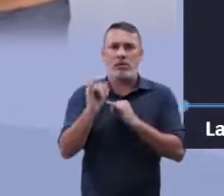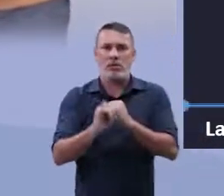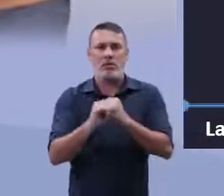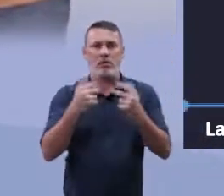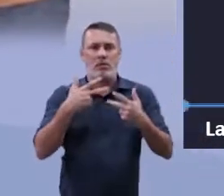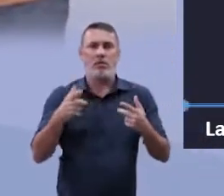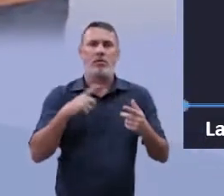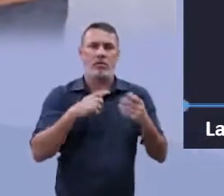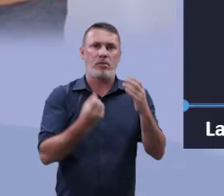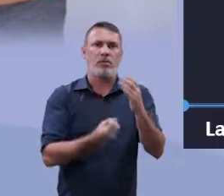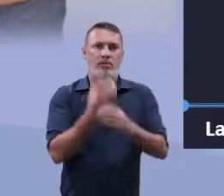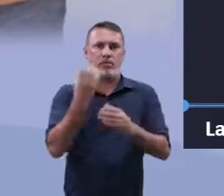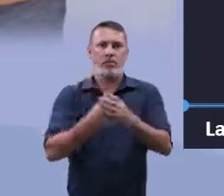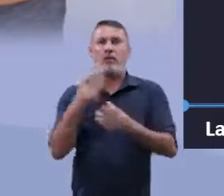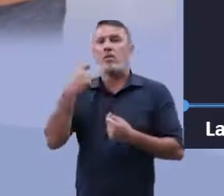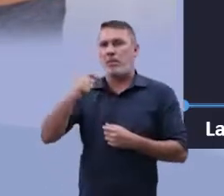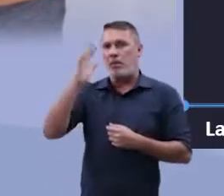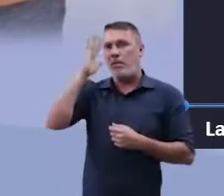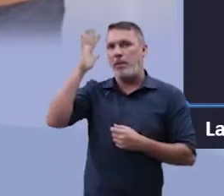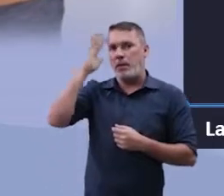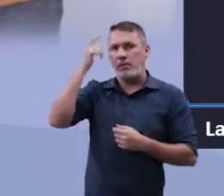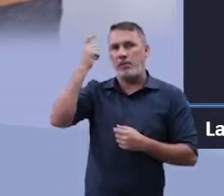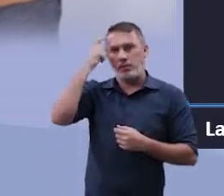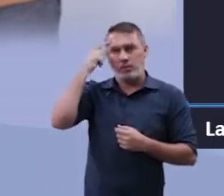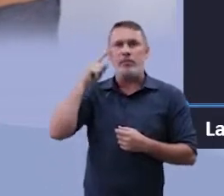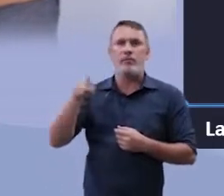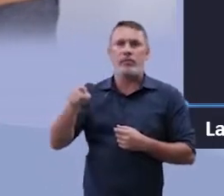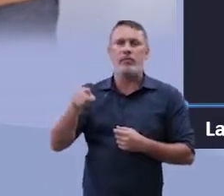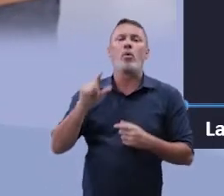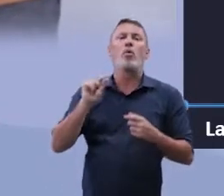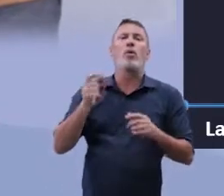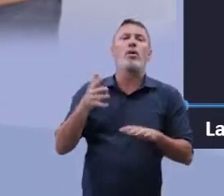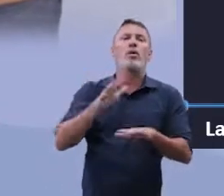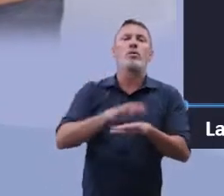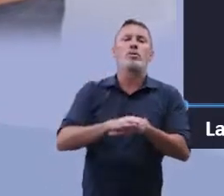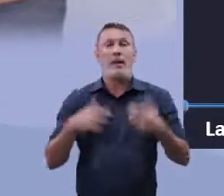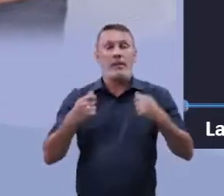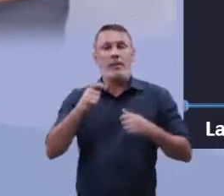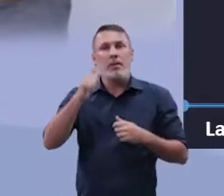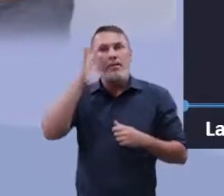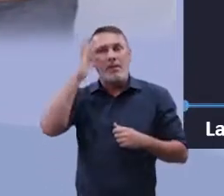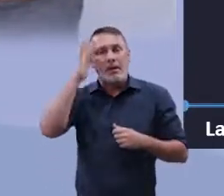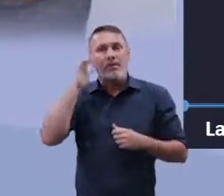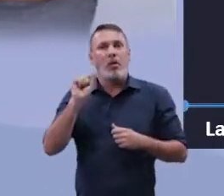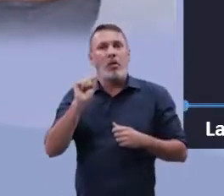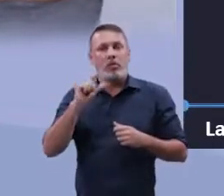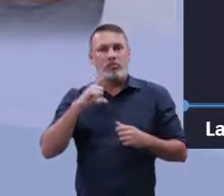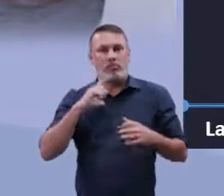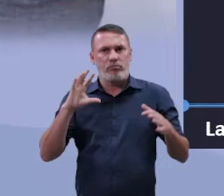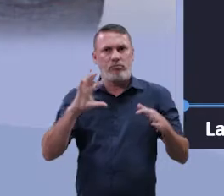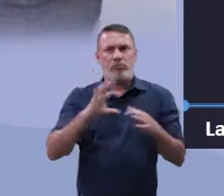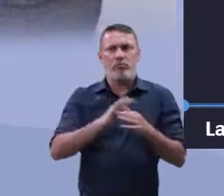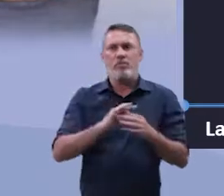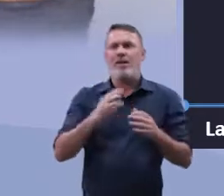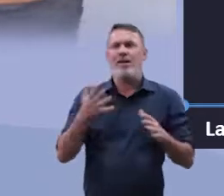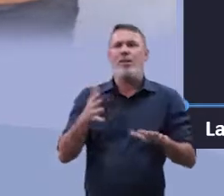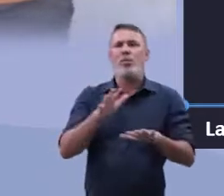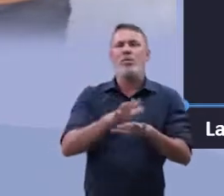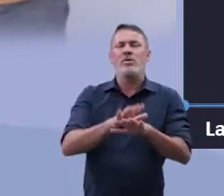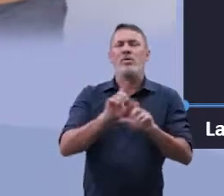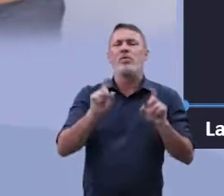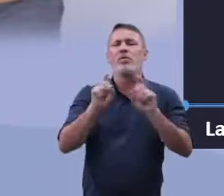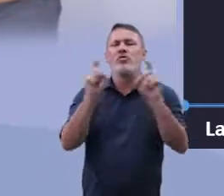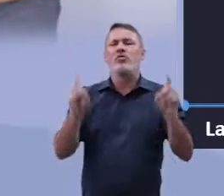internet. Nós precisamos pensar nisso aí. O que é inclusão digital, então? Pensa comigo, o que é